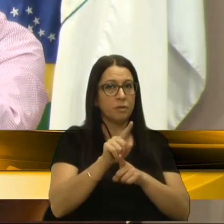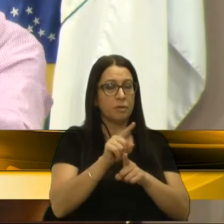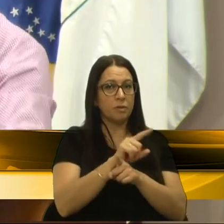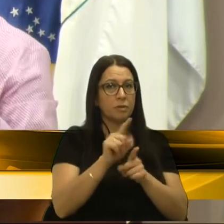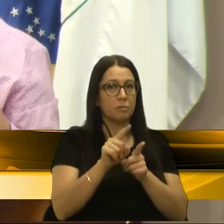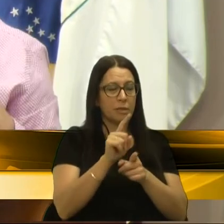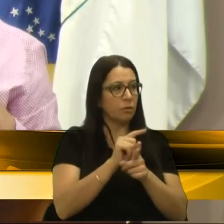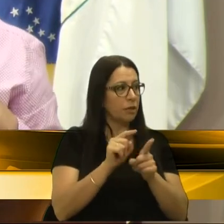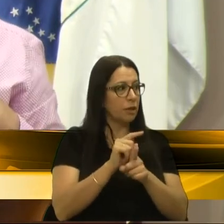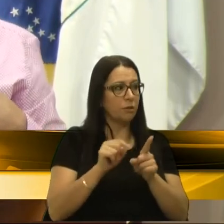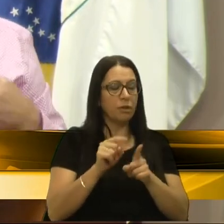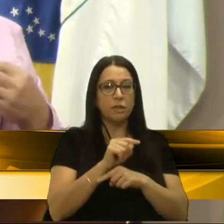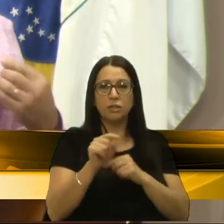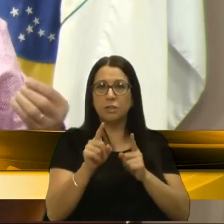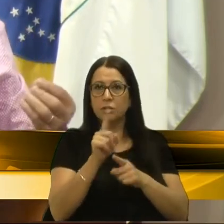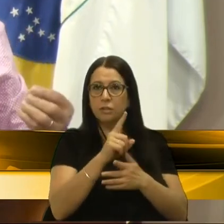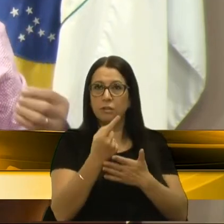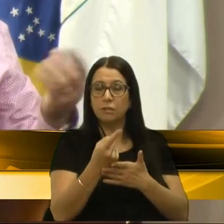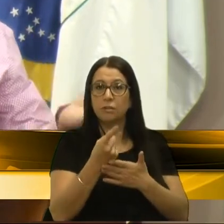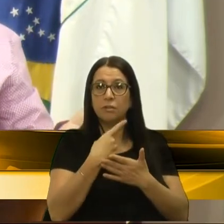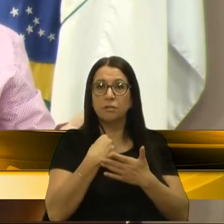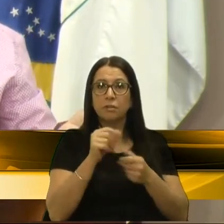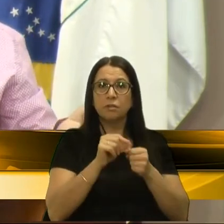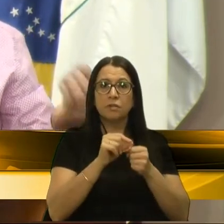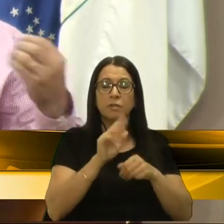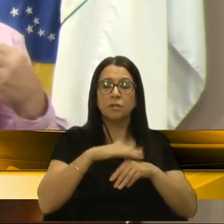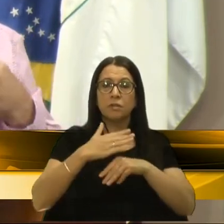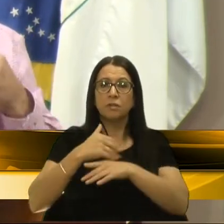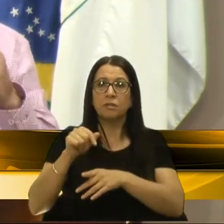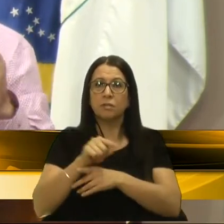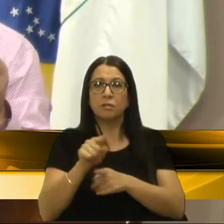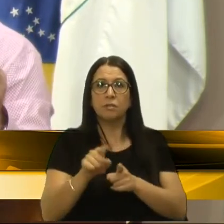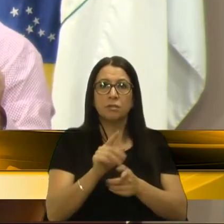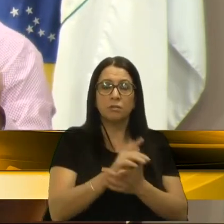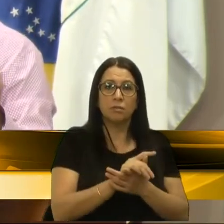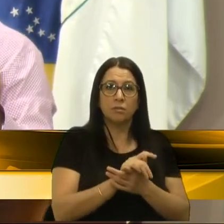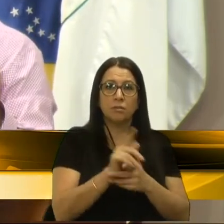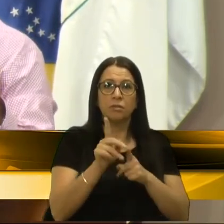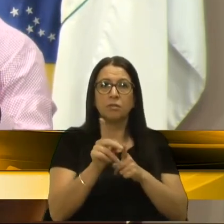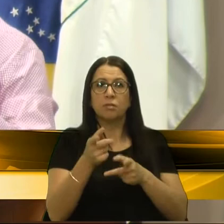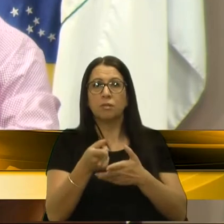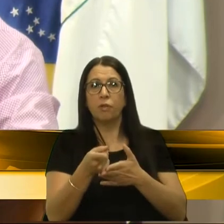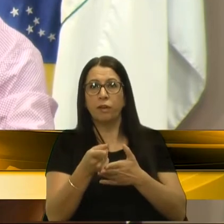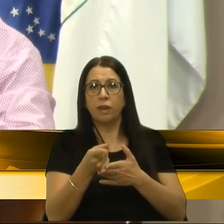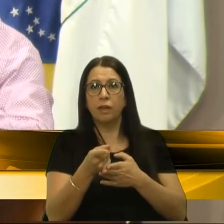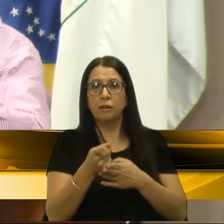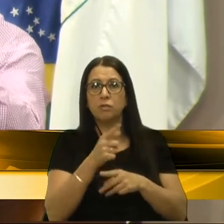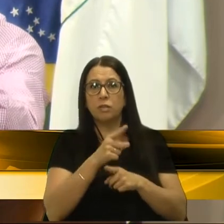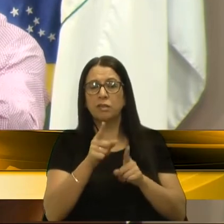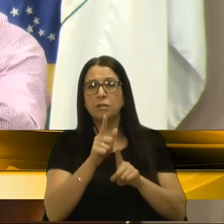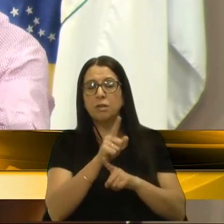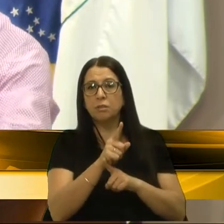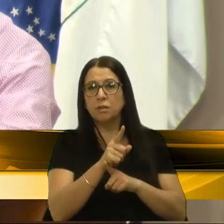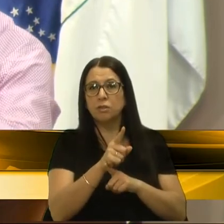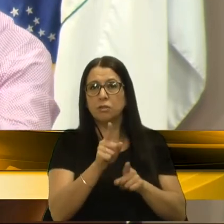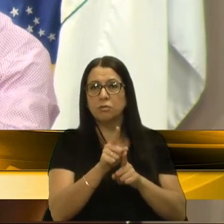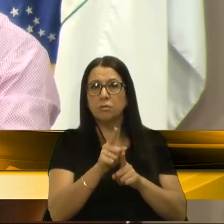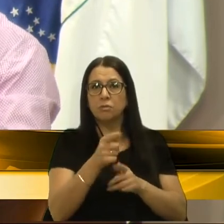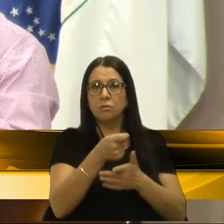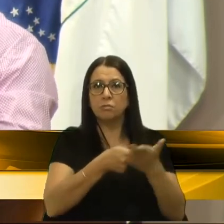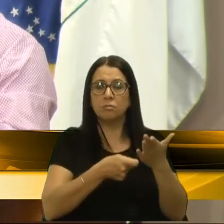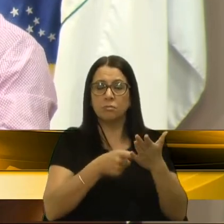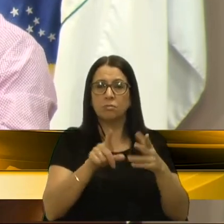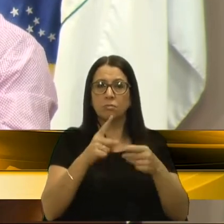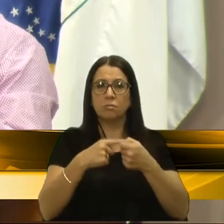de cuidado, a gente gostaria de fazer mais, porém não temos a autorização do município para